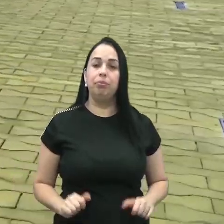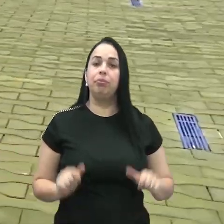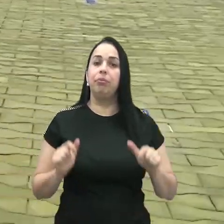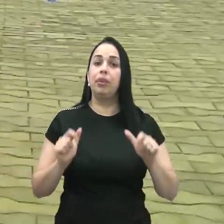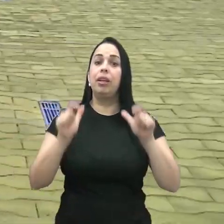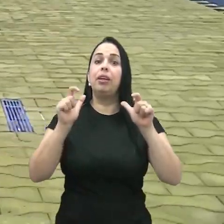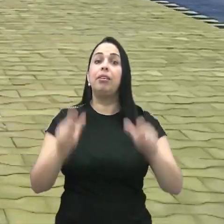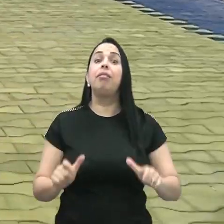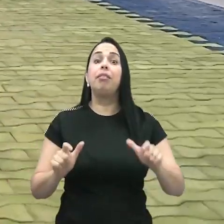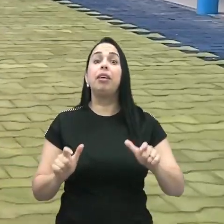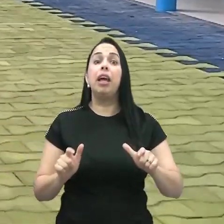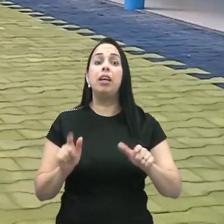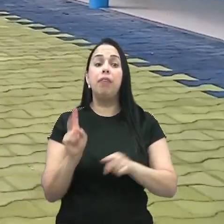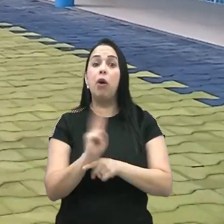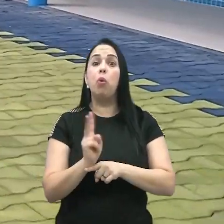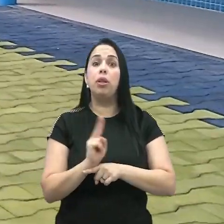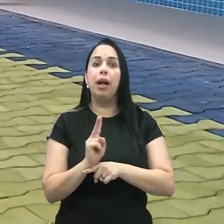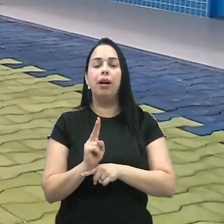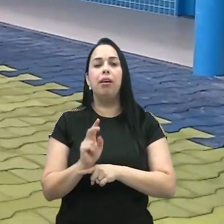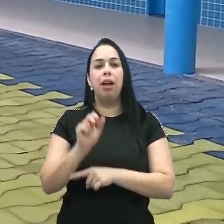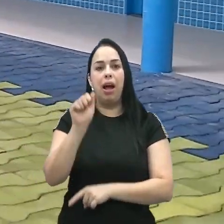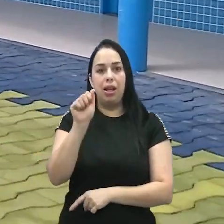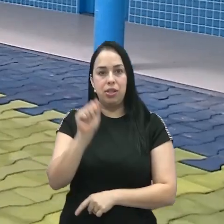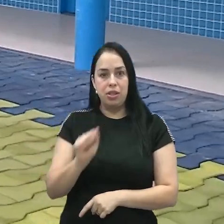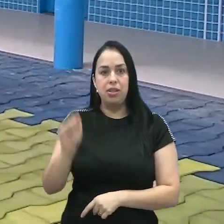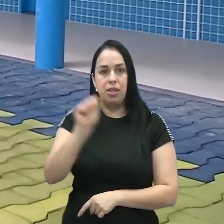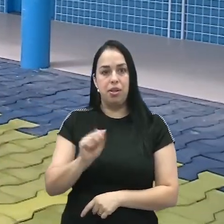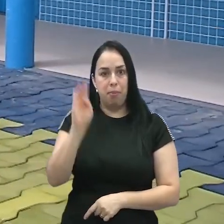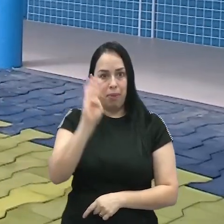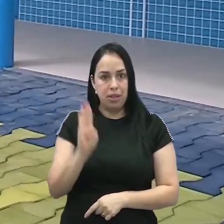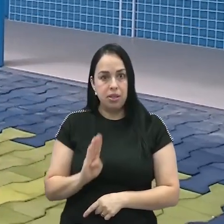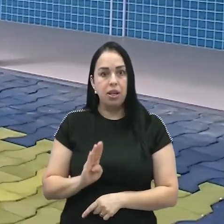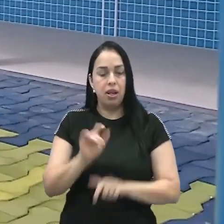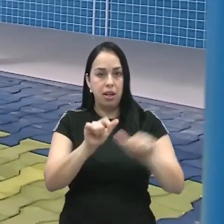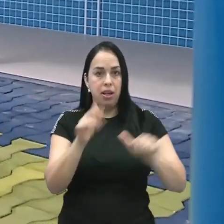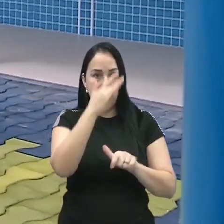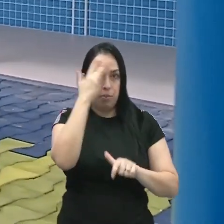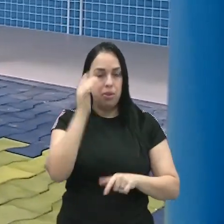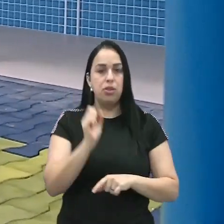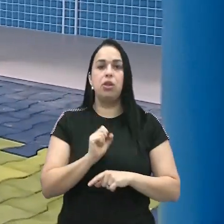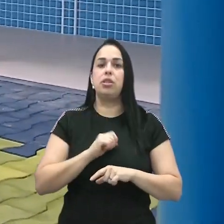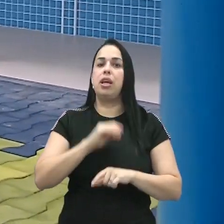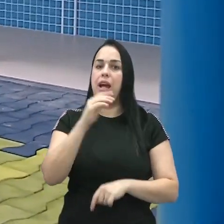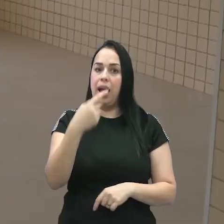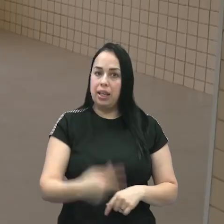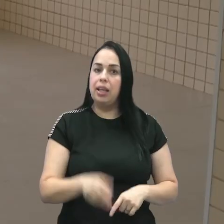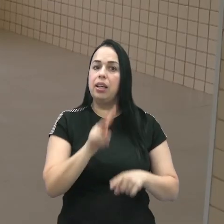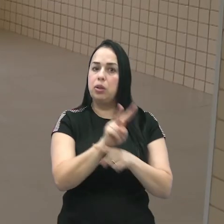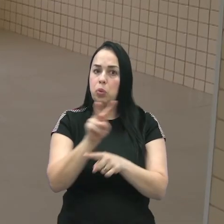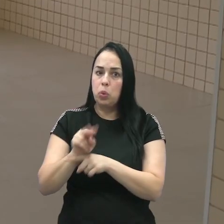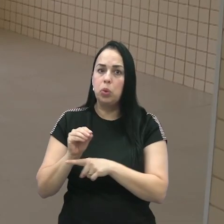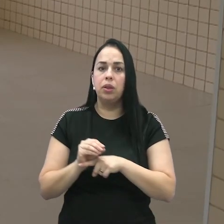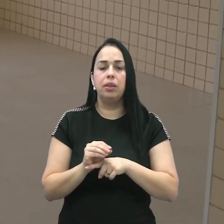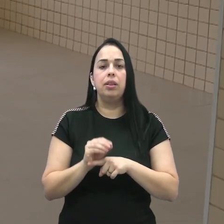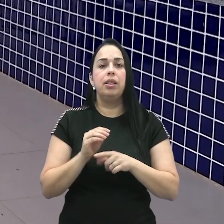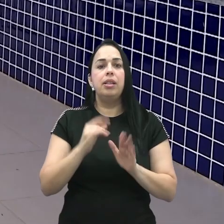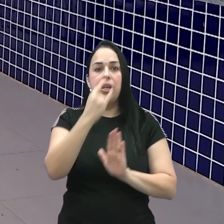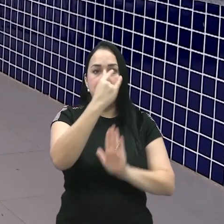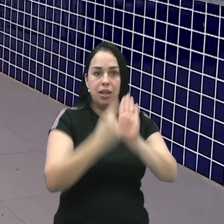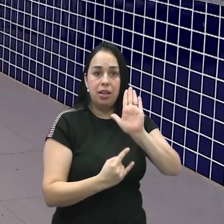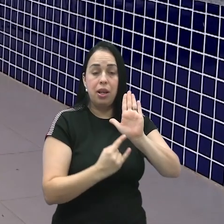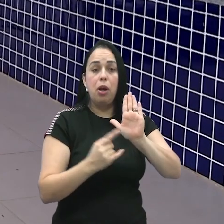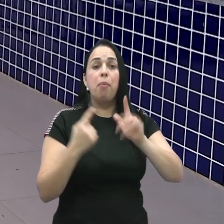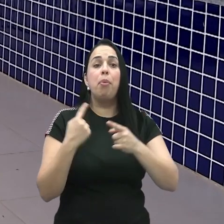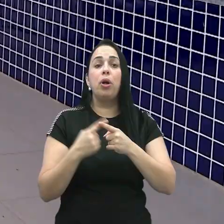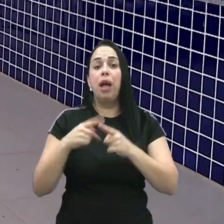A gestão do espaço vai ser realizada pela ABRAP, Associação Brasileira de Proteção ao Indivíduo. A autorização para administrar